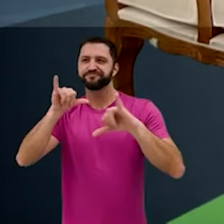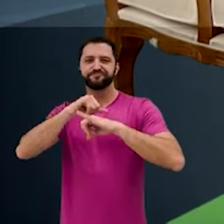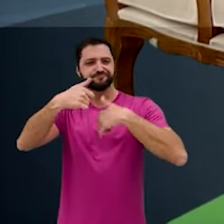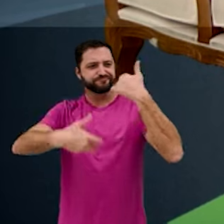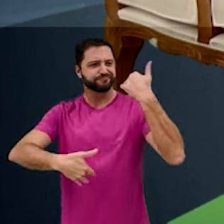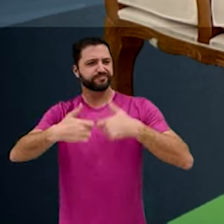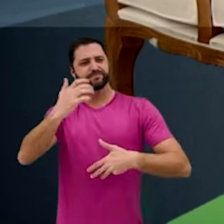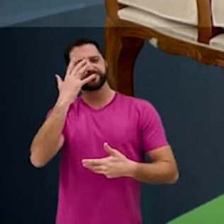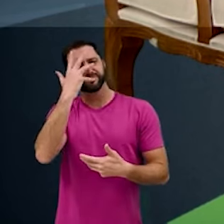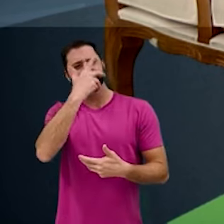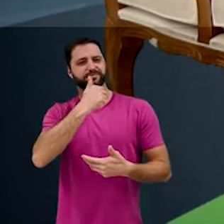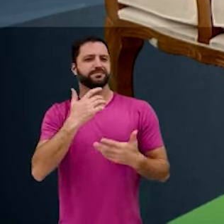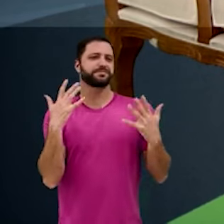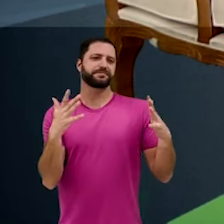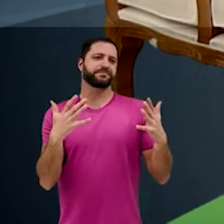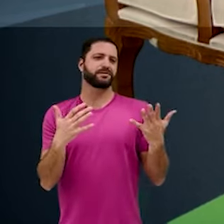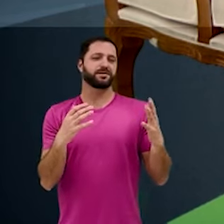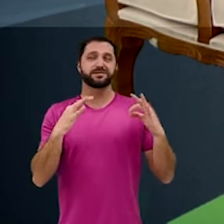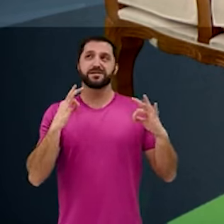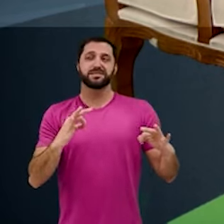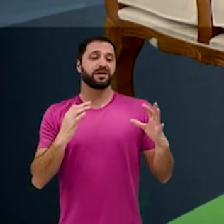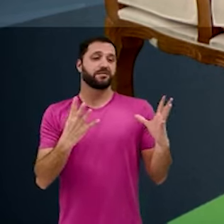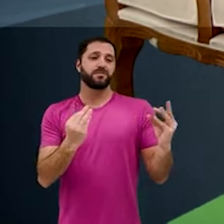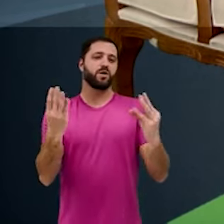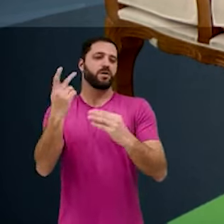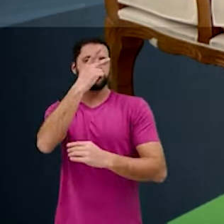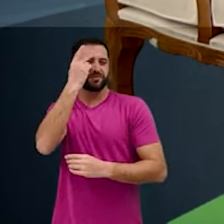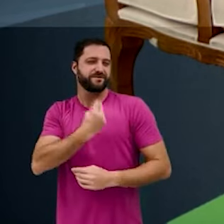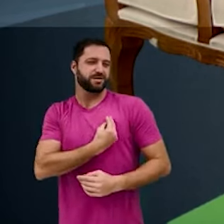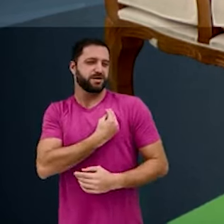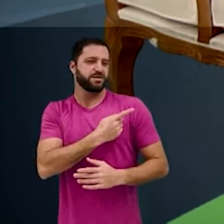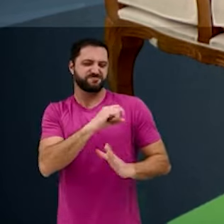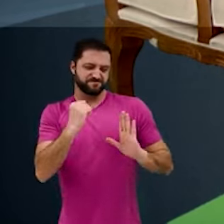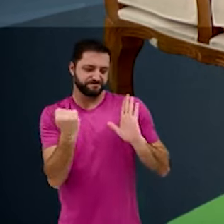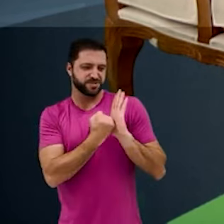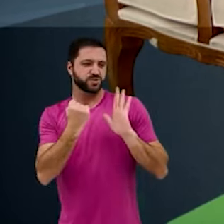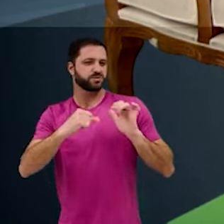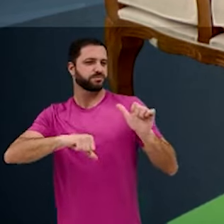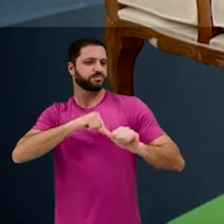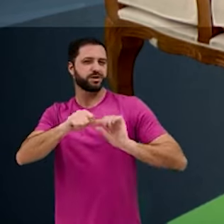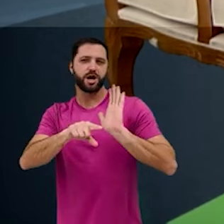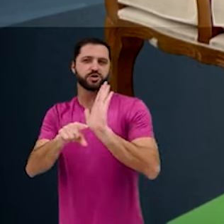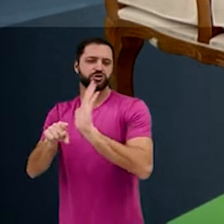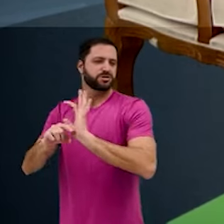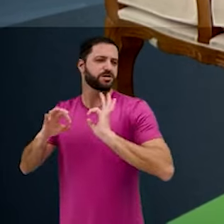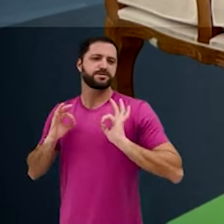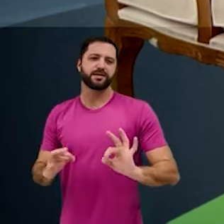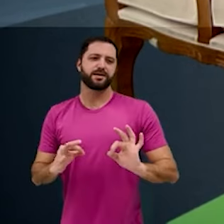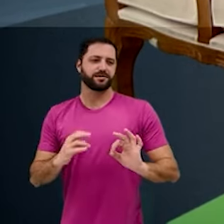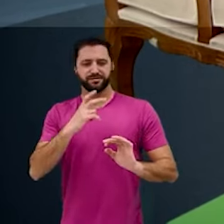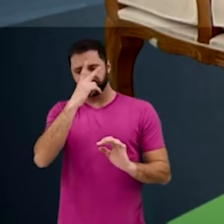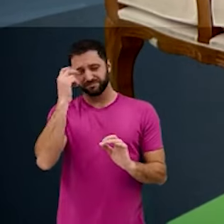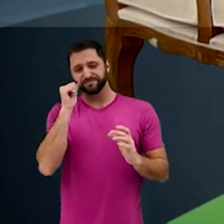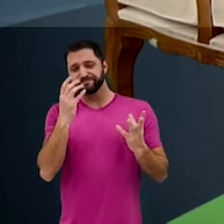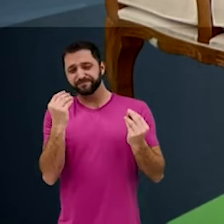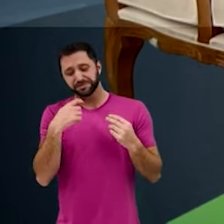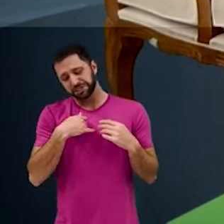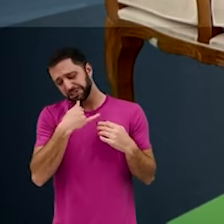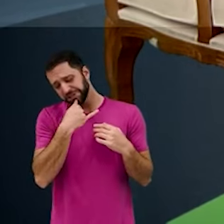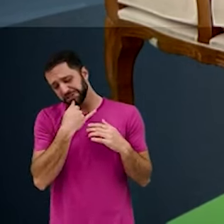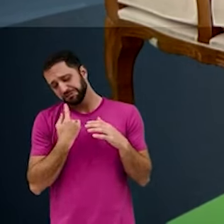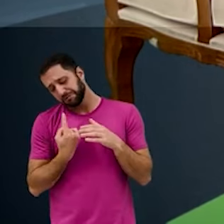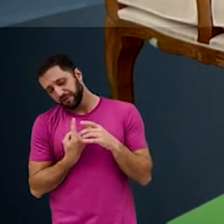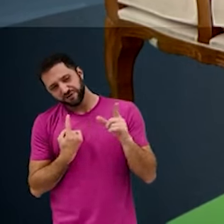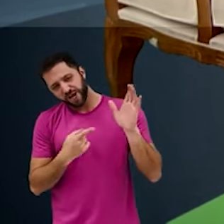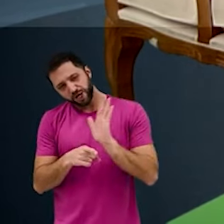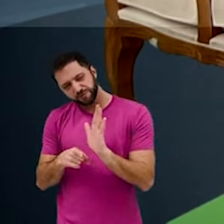ver, porque com certeza impacta milhares de vidas. Você já salvou muita gente, já tirou muita gente do buraco, do fundo do poço.